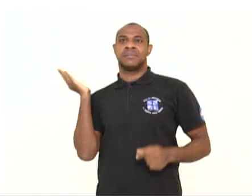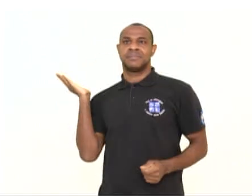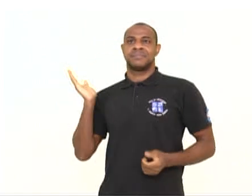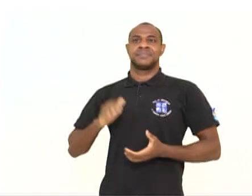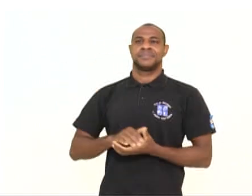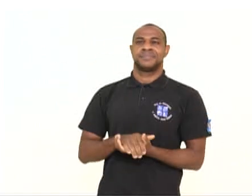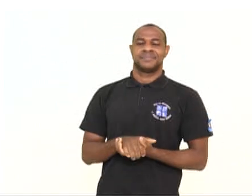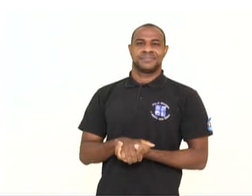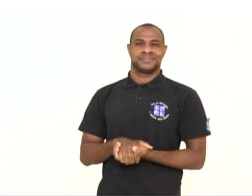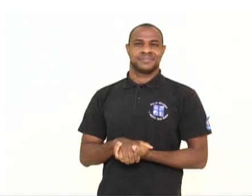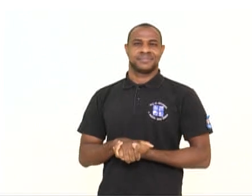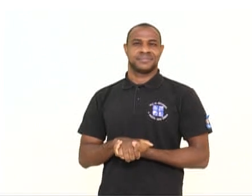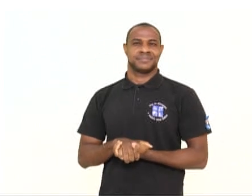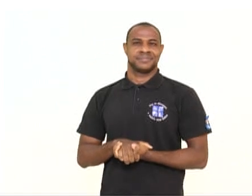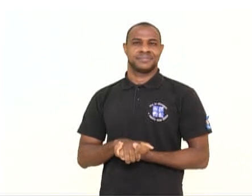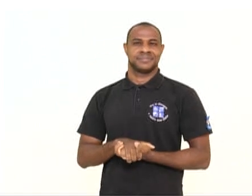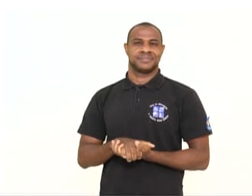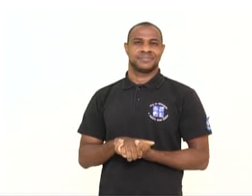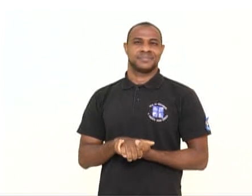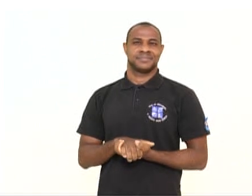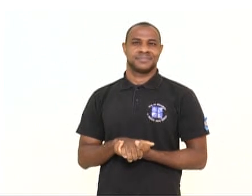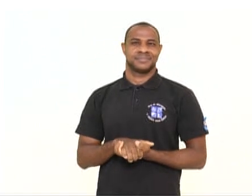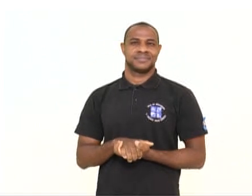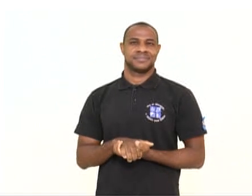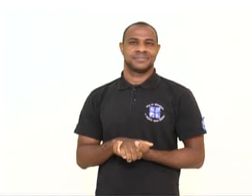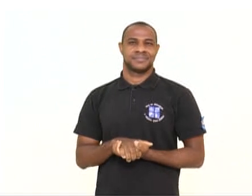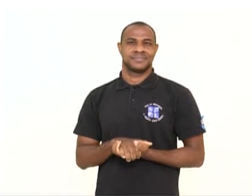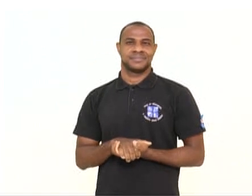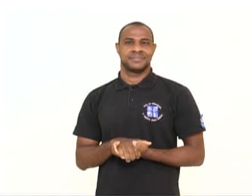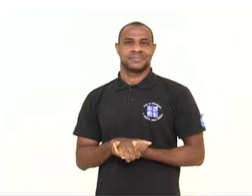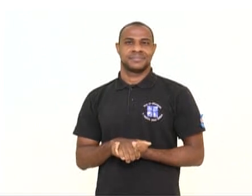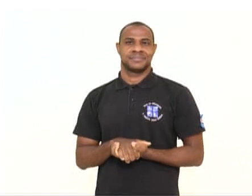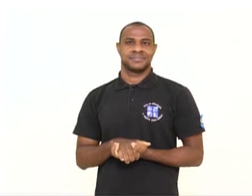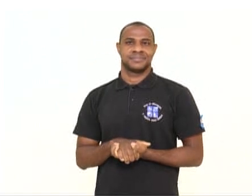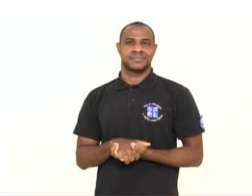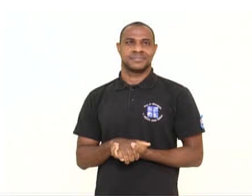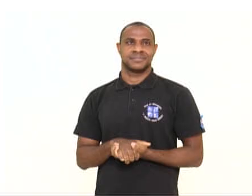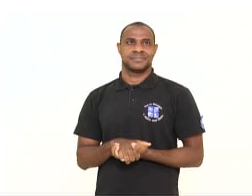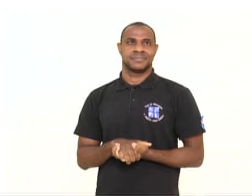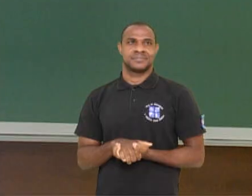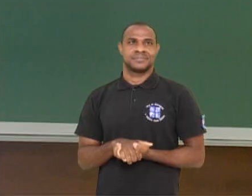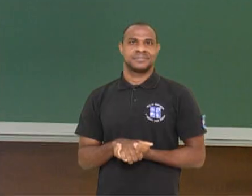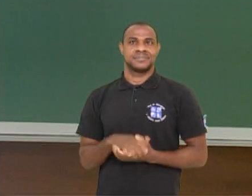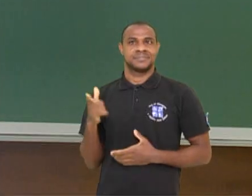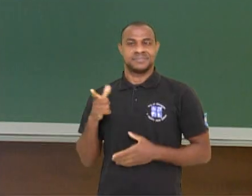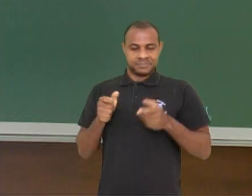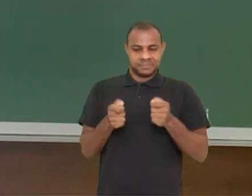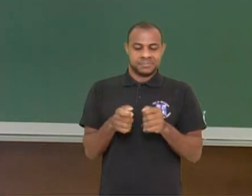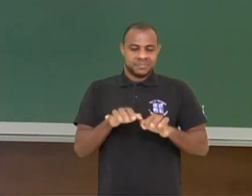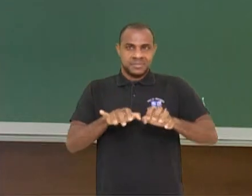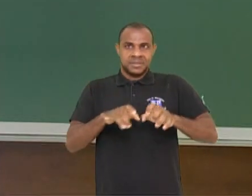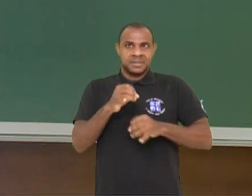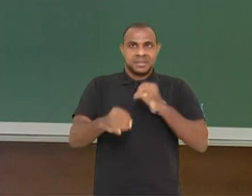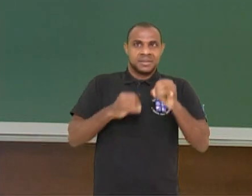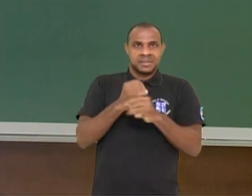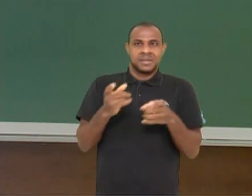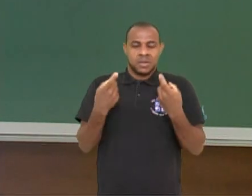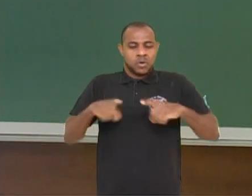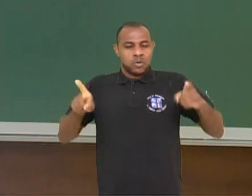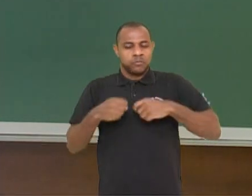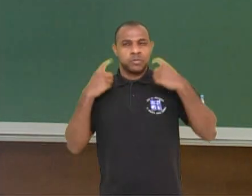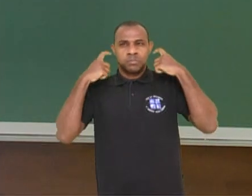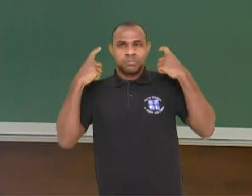listening to music, singing, reading books or going to movies. Navegando na internet, ouvindo